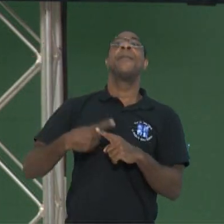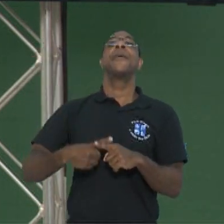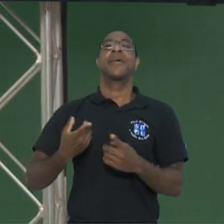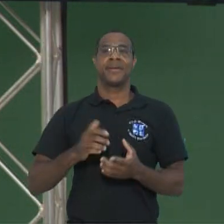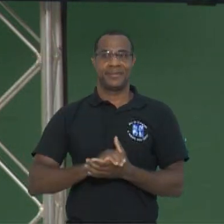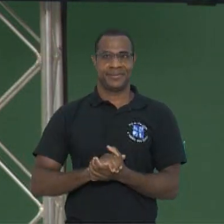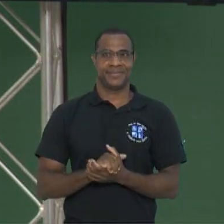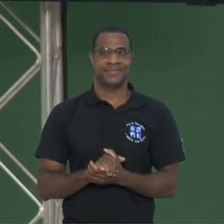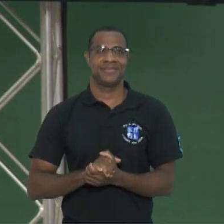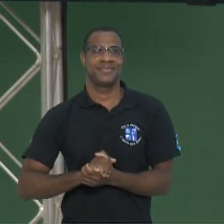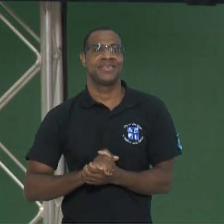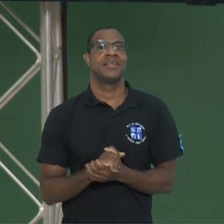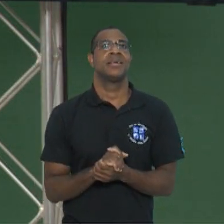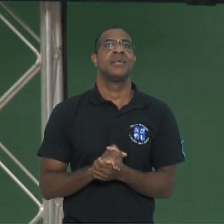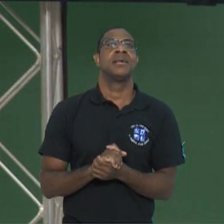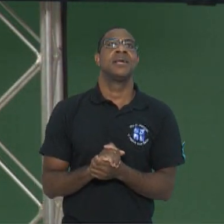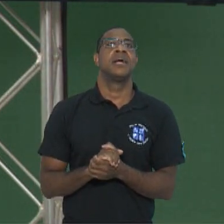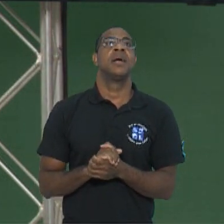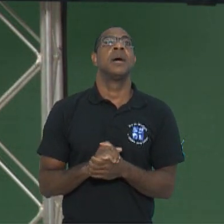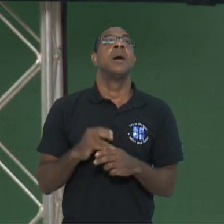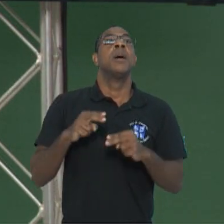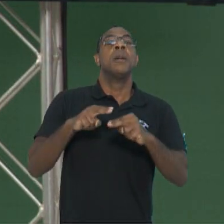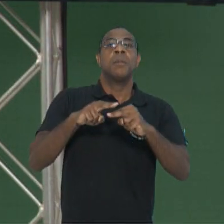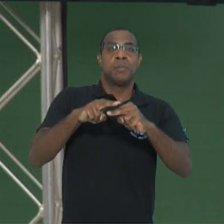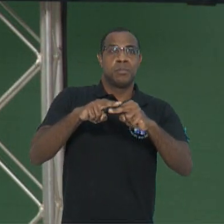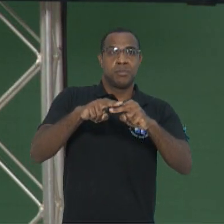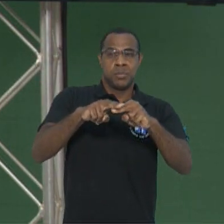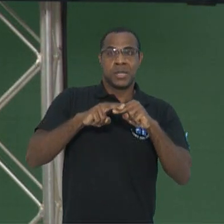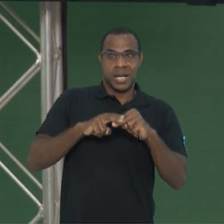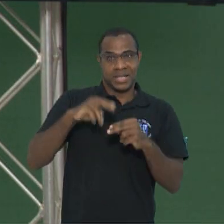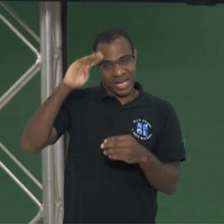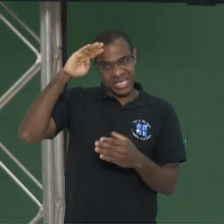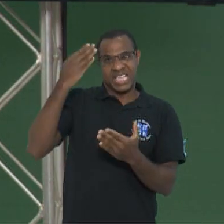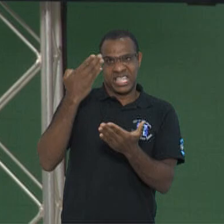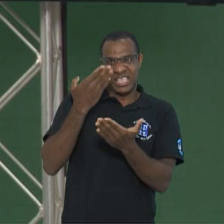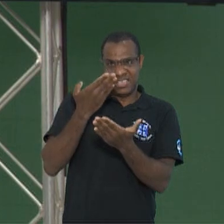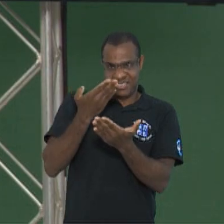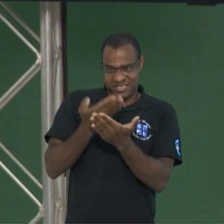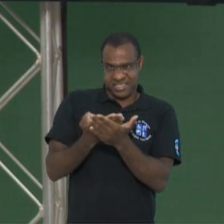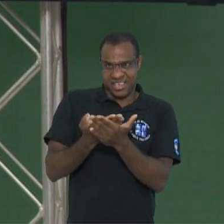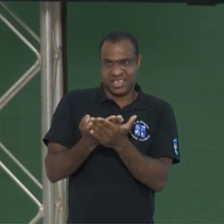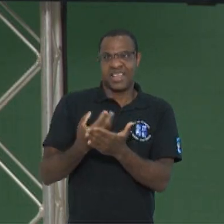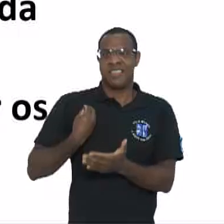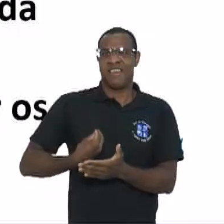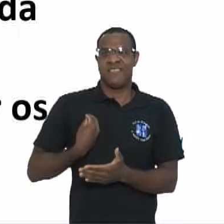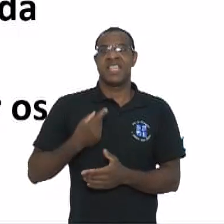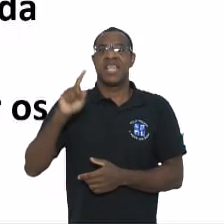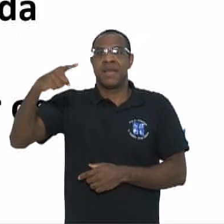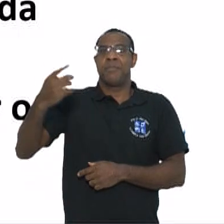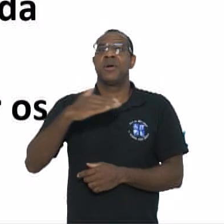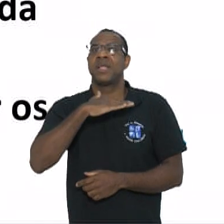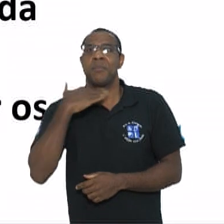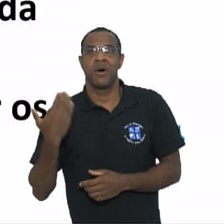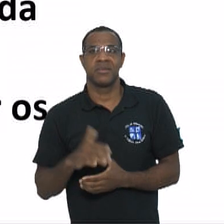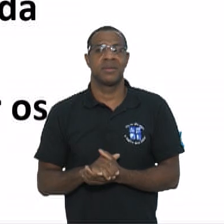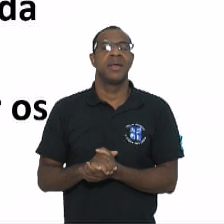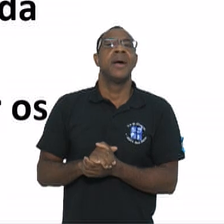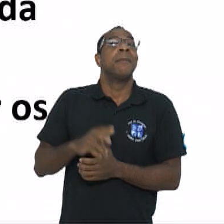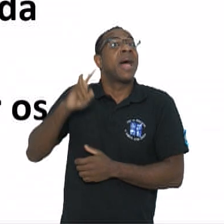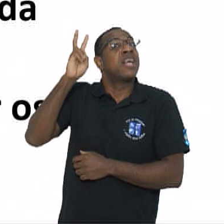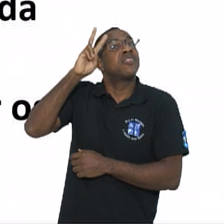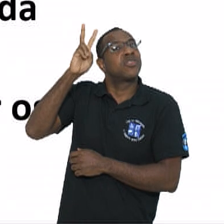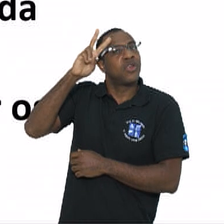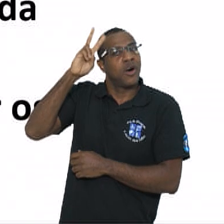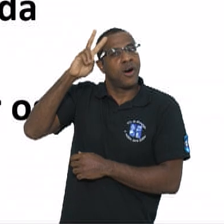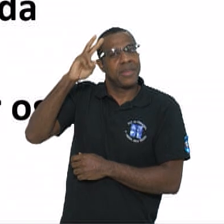casa aí, se colocar uma dessas. Por causa da crença na vida após-morte, retorno da alma para o corpo? Para conservar a história? Porque